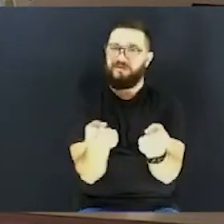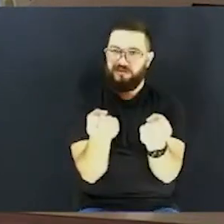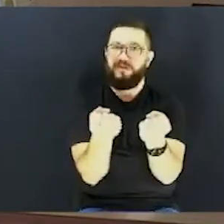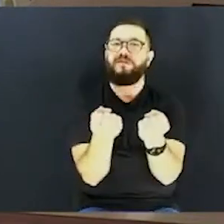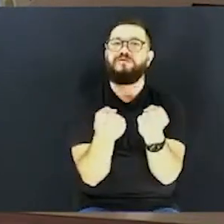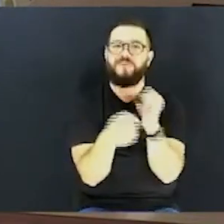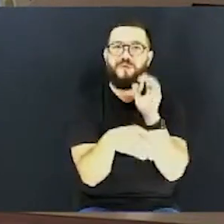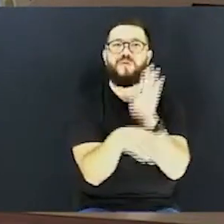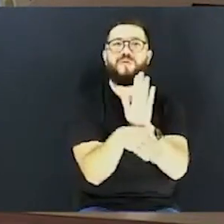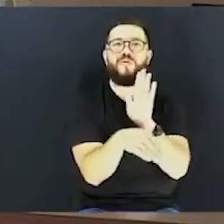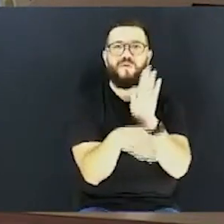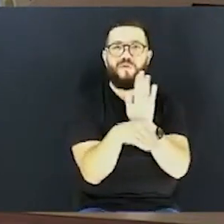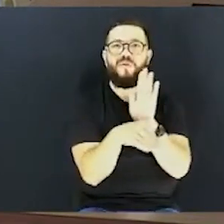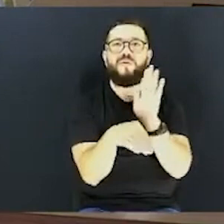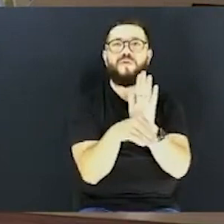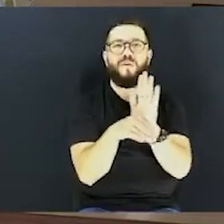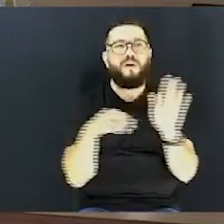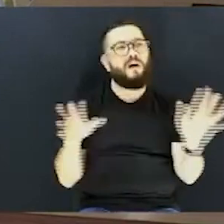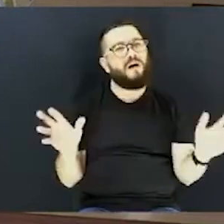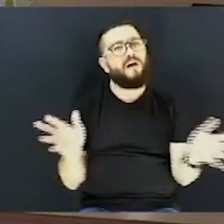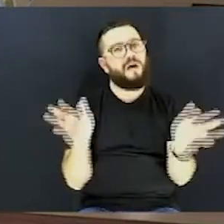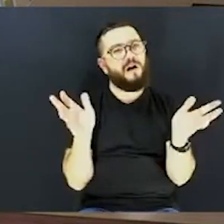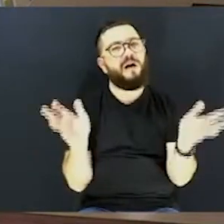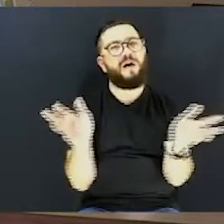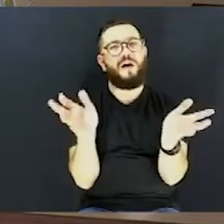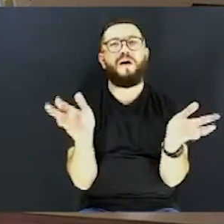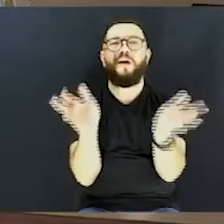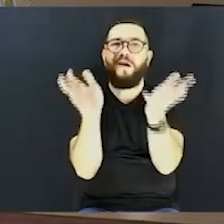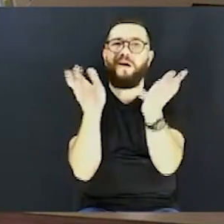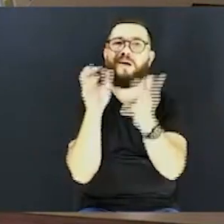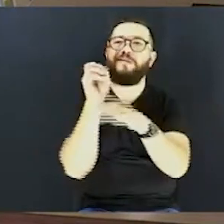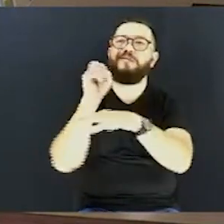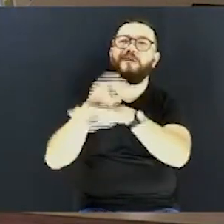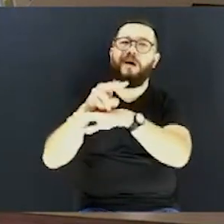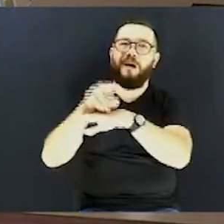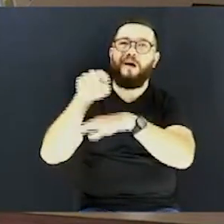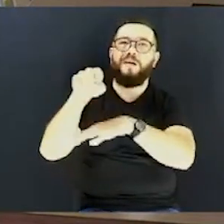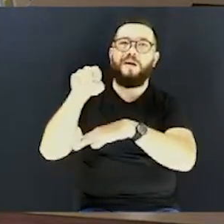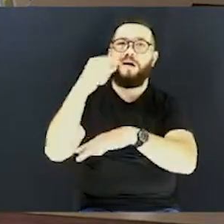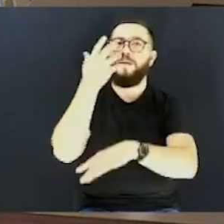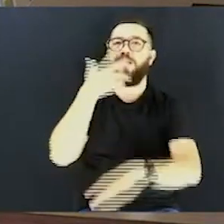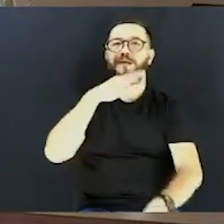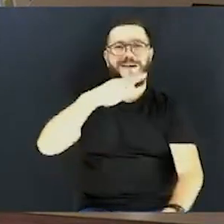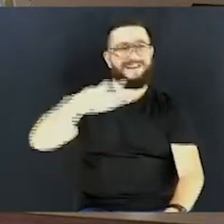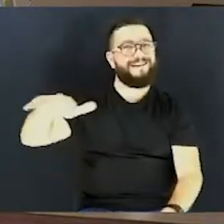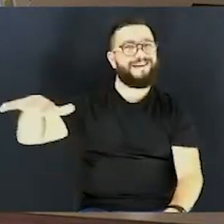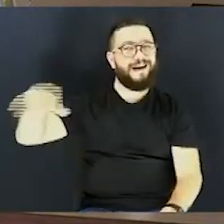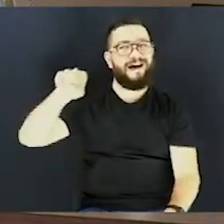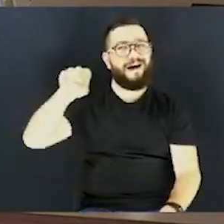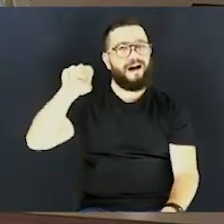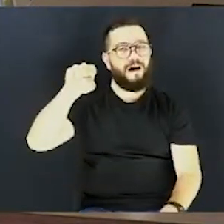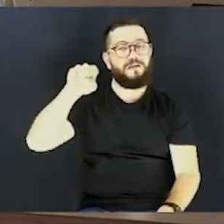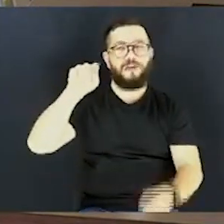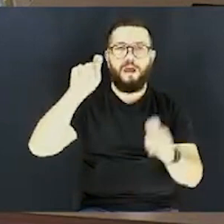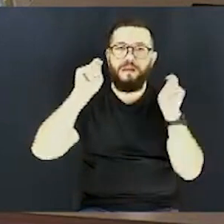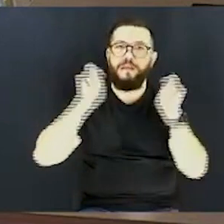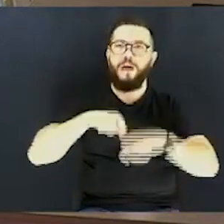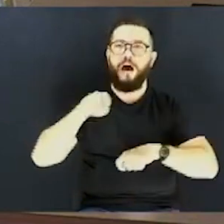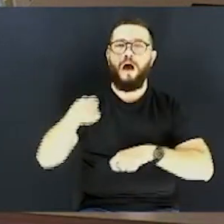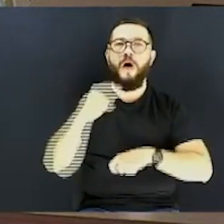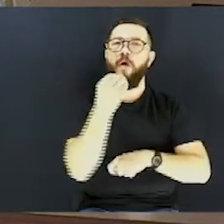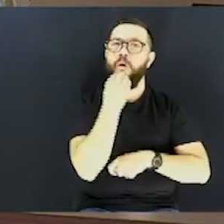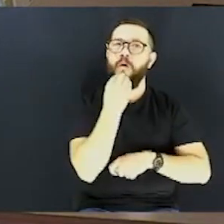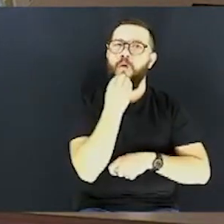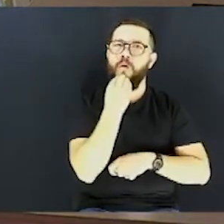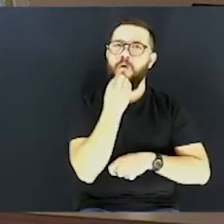justamente que aumente o número de oferta, né, de vagas para as crianças de 0 a 3. Aumentando o número de oferta de vagas, a gente também consegue